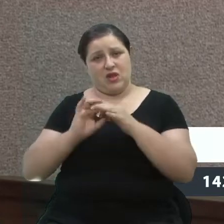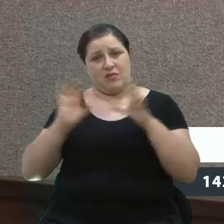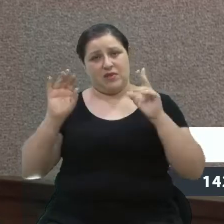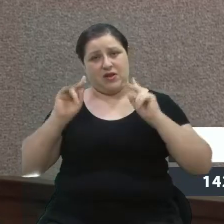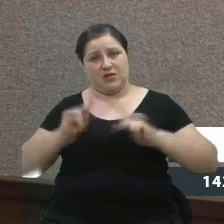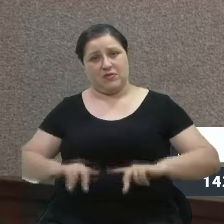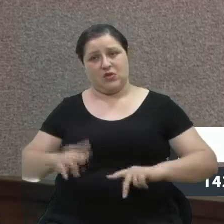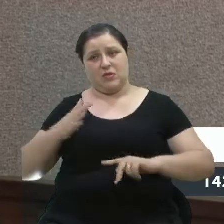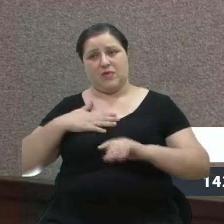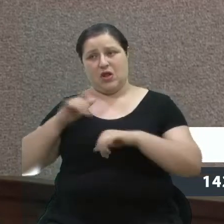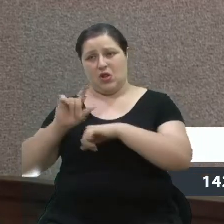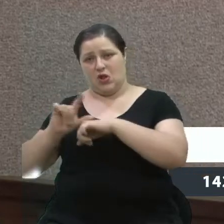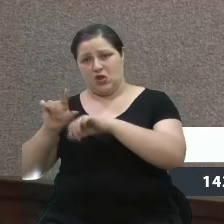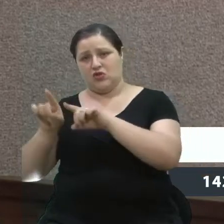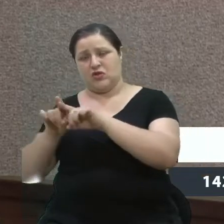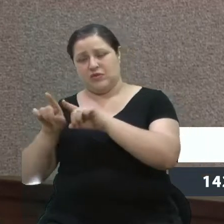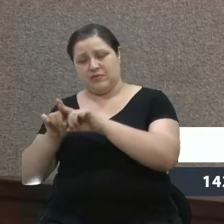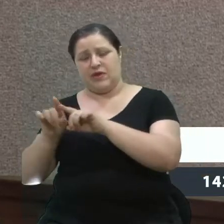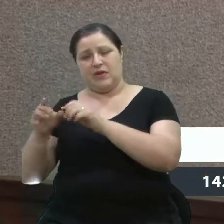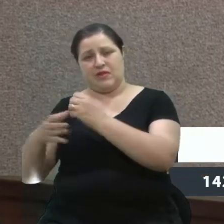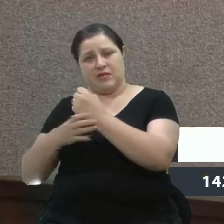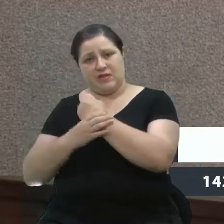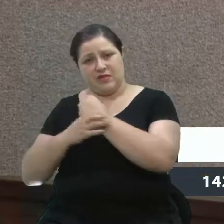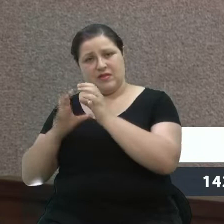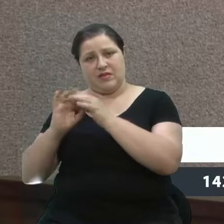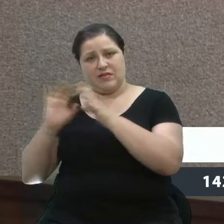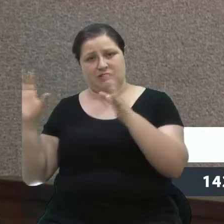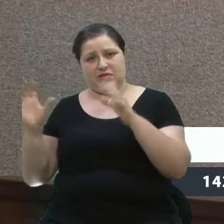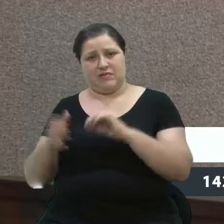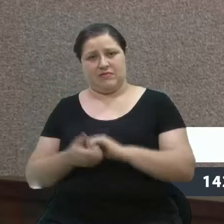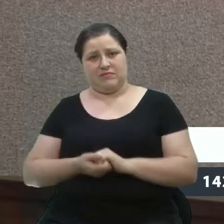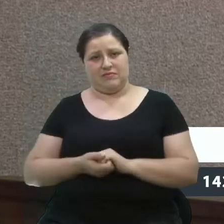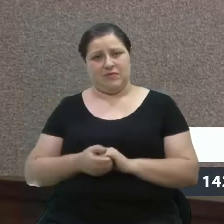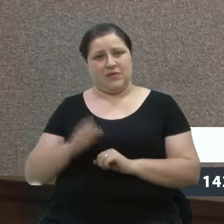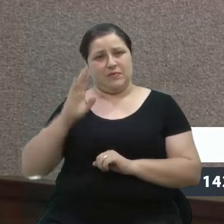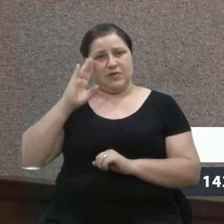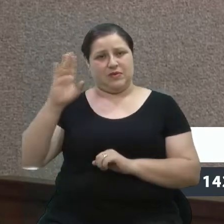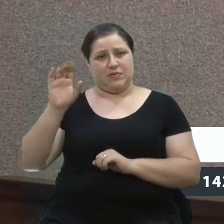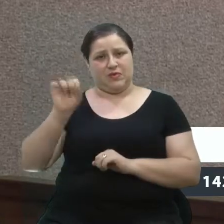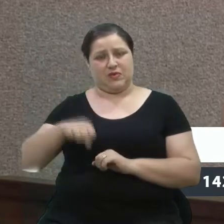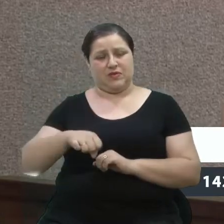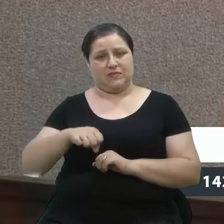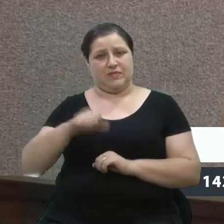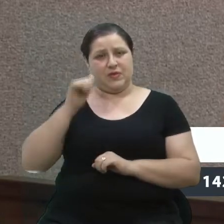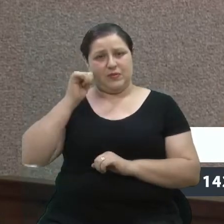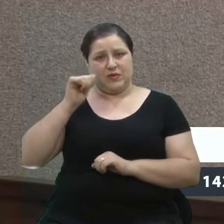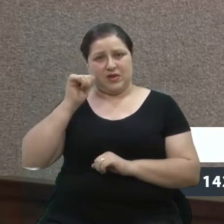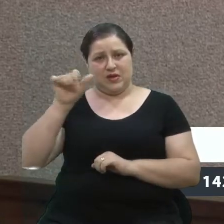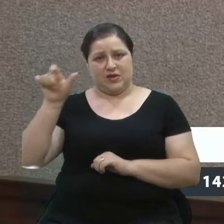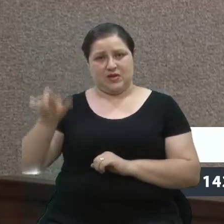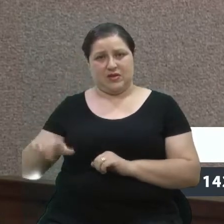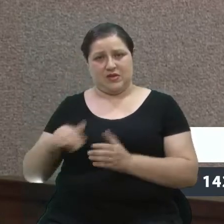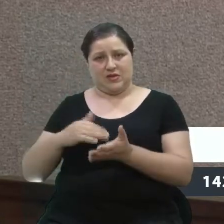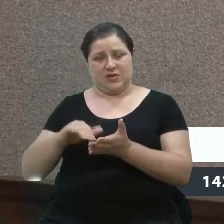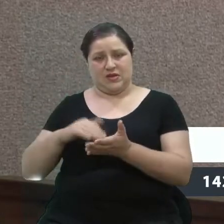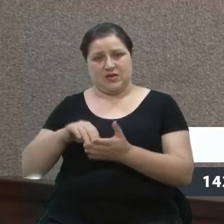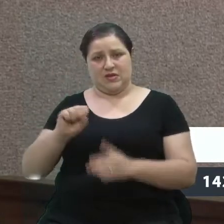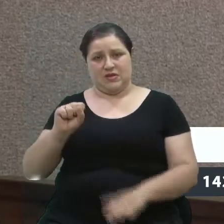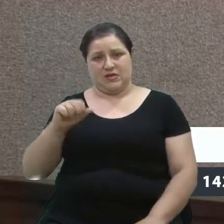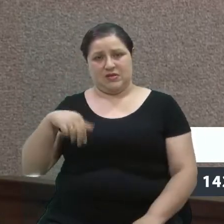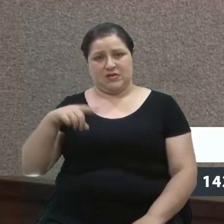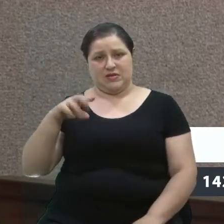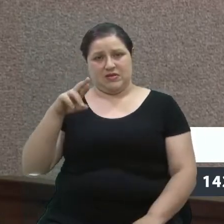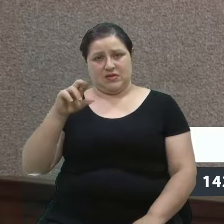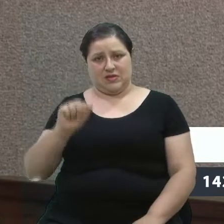Sempre. Isso, para mim, é sim fundamental. Queria dizer que a secretária Sandra prontamente já me respondeu a mensagem, vereadora